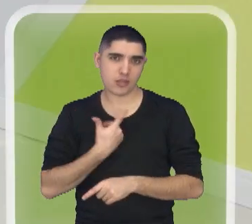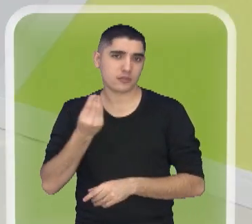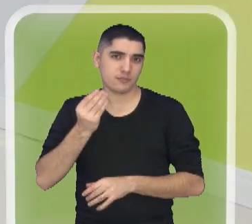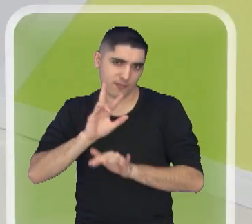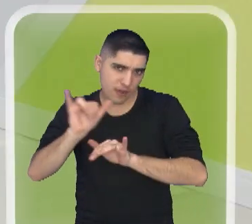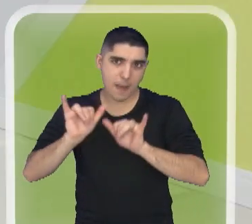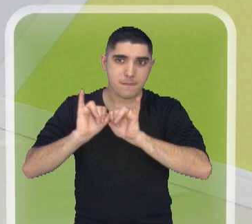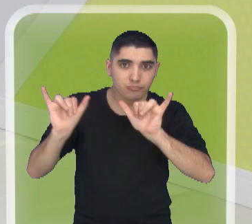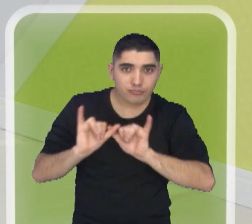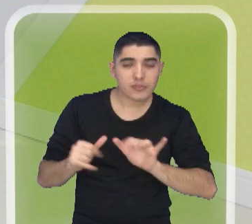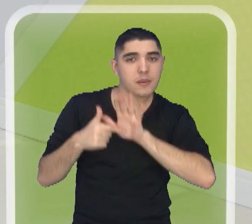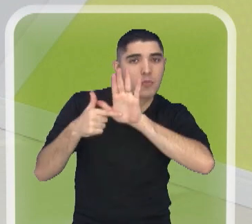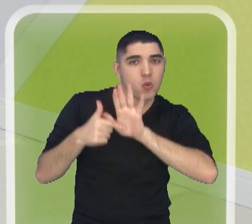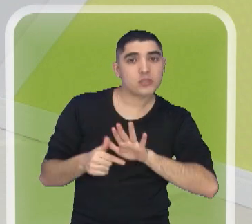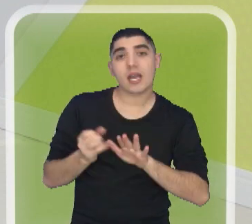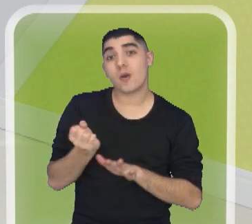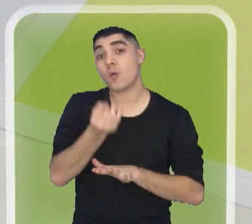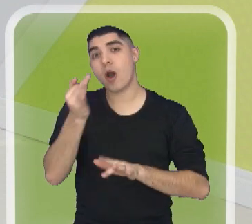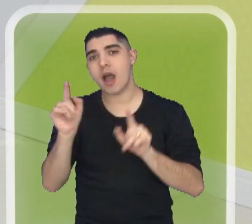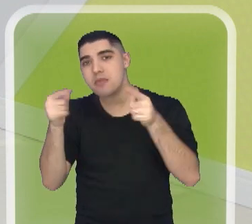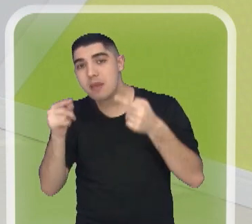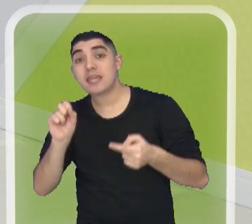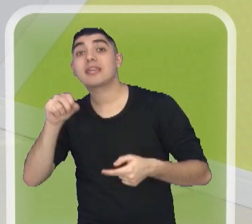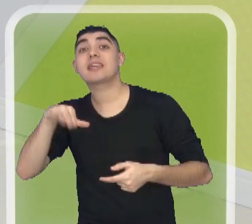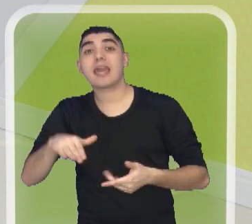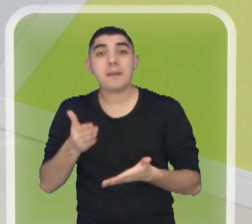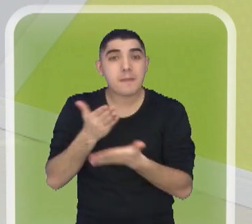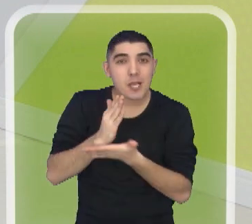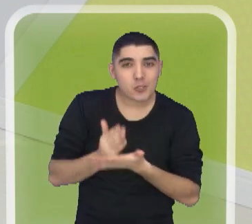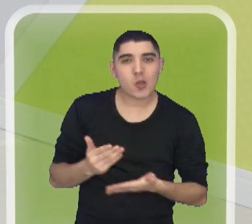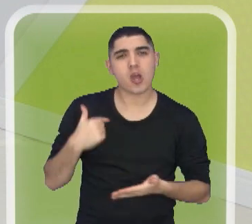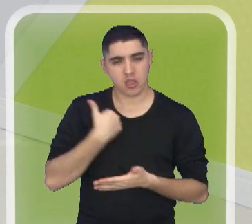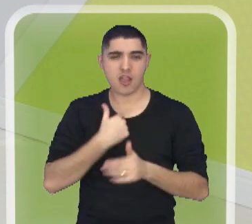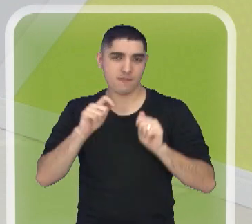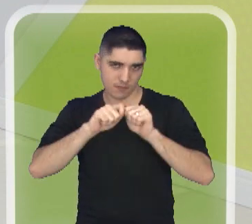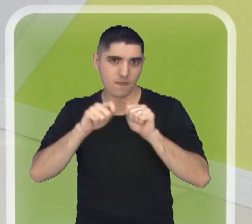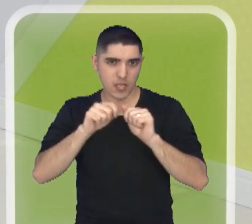divulgando aqui resultados, enfim, vai ser bacana. Cobertura